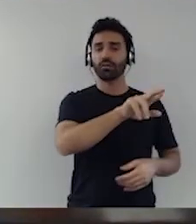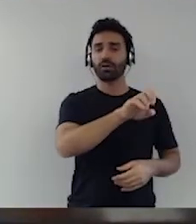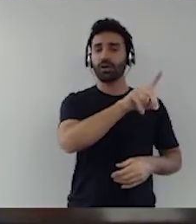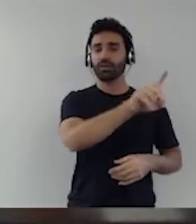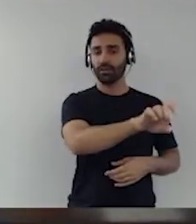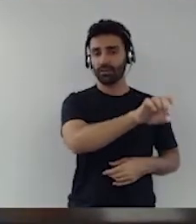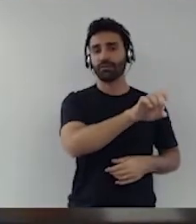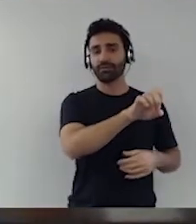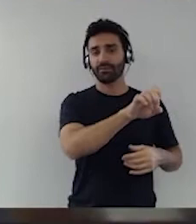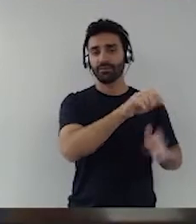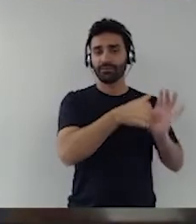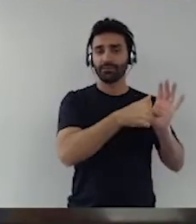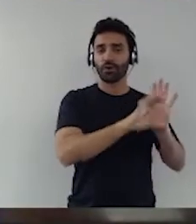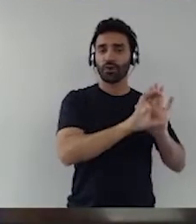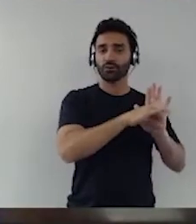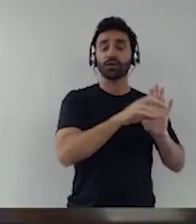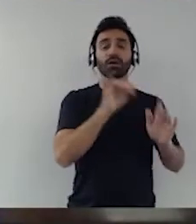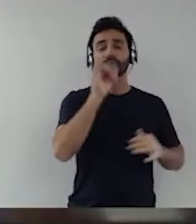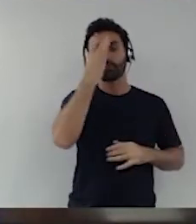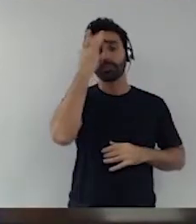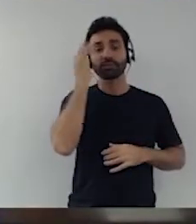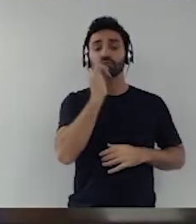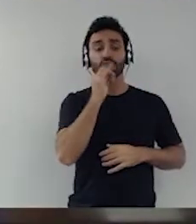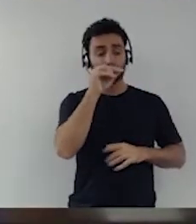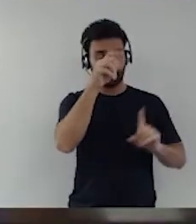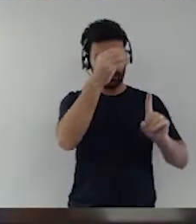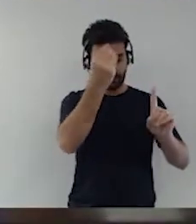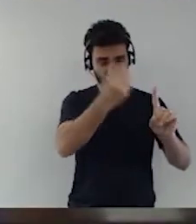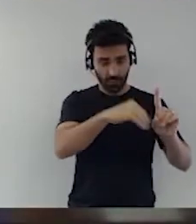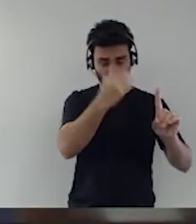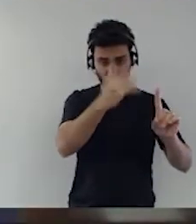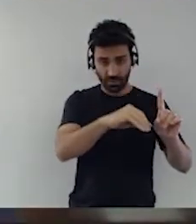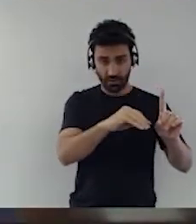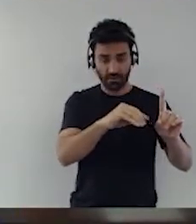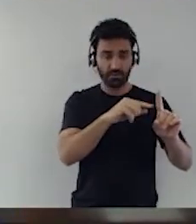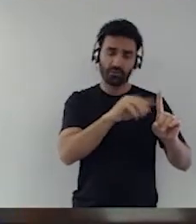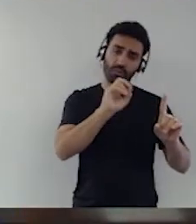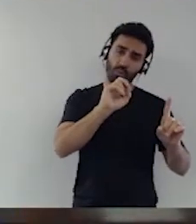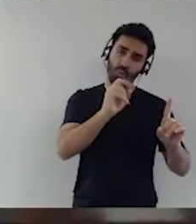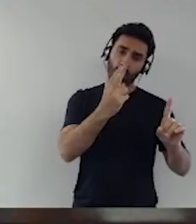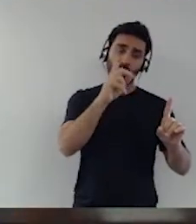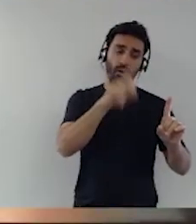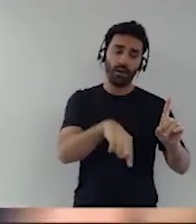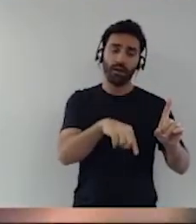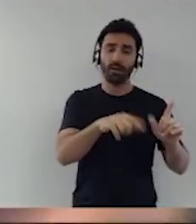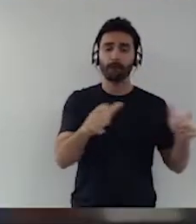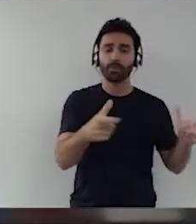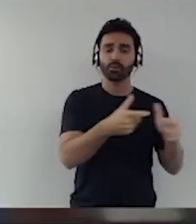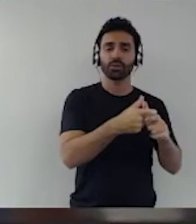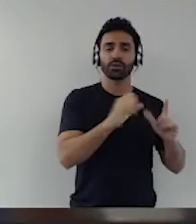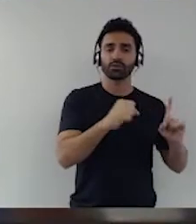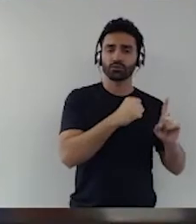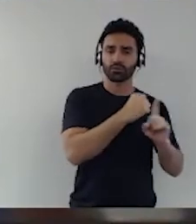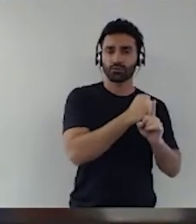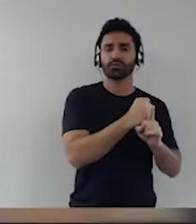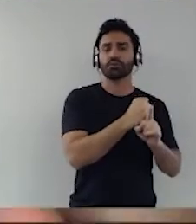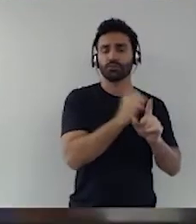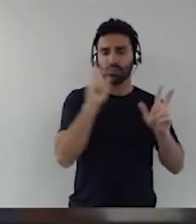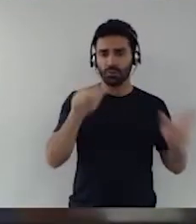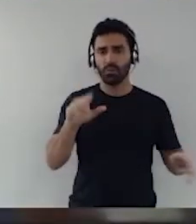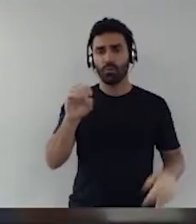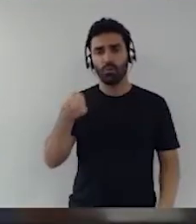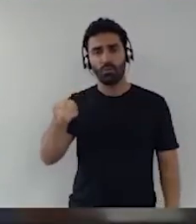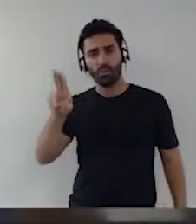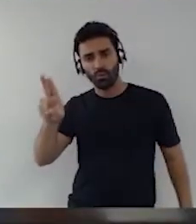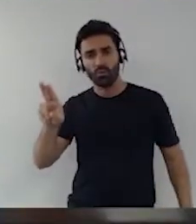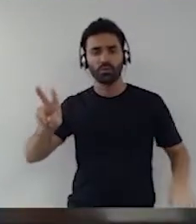seja, aquele sujeito em situação de vulnerabilidade ou que se constitui como uma minoria social dentro do conceito da ONU a